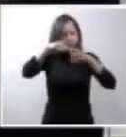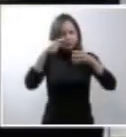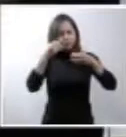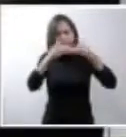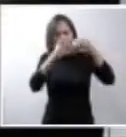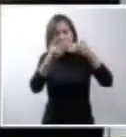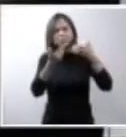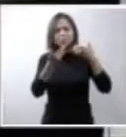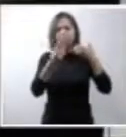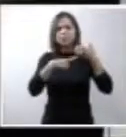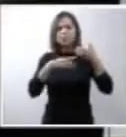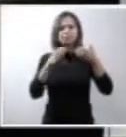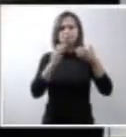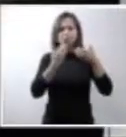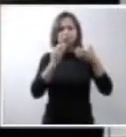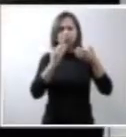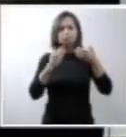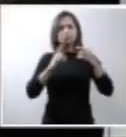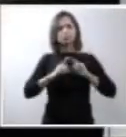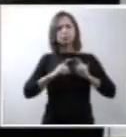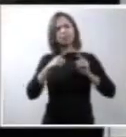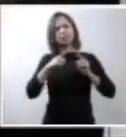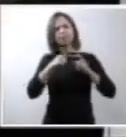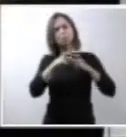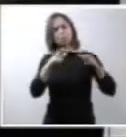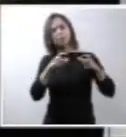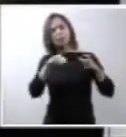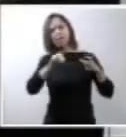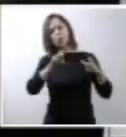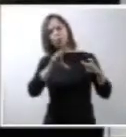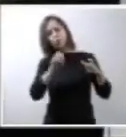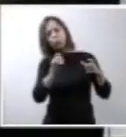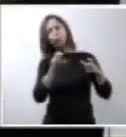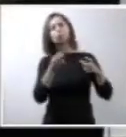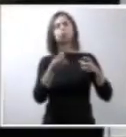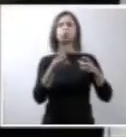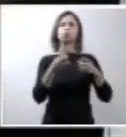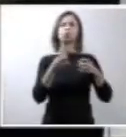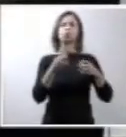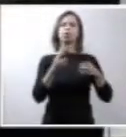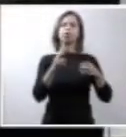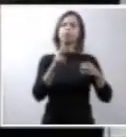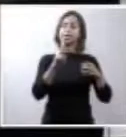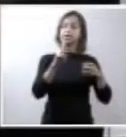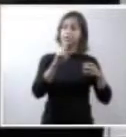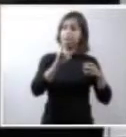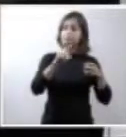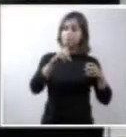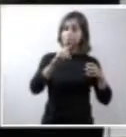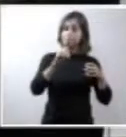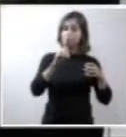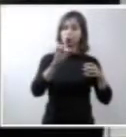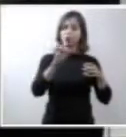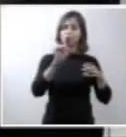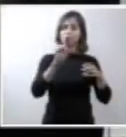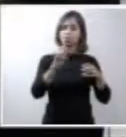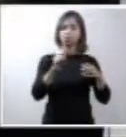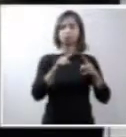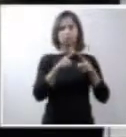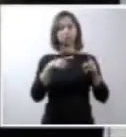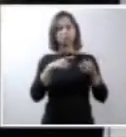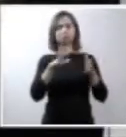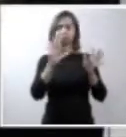prejudicado. Então, às vezes, tem um pouco mais de neurohipófise, às vezes, tem um pouco mais de adenohipófise, e isso é